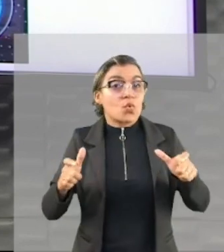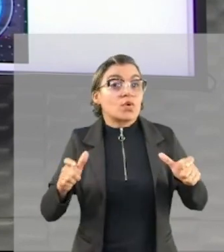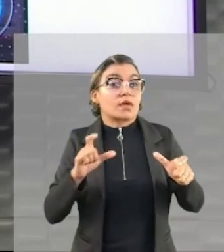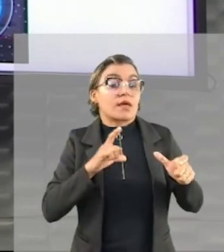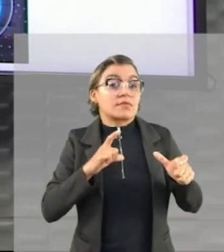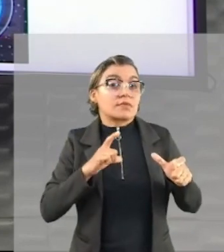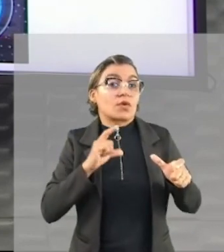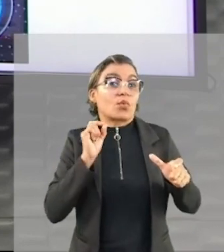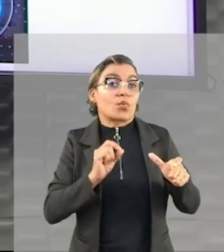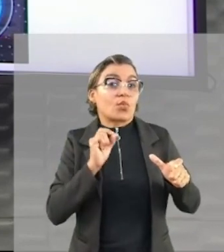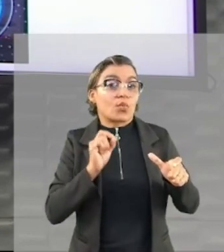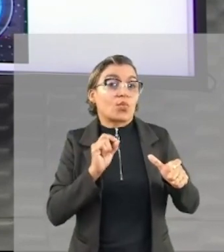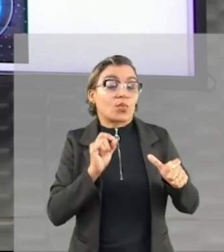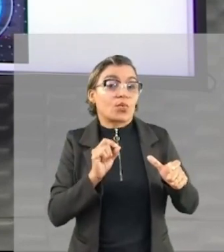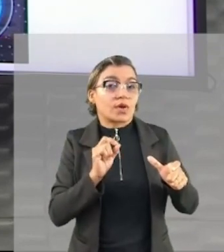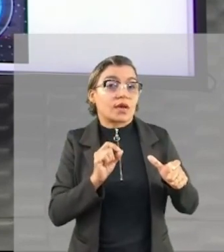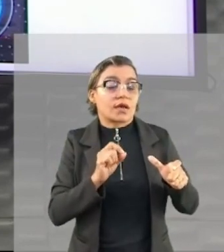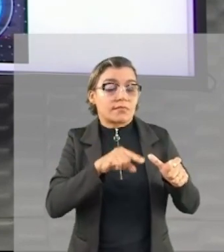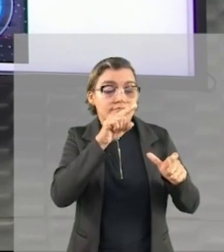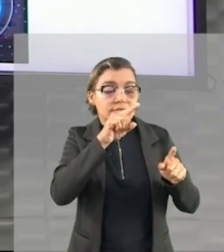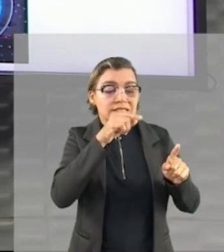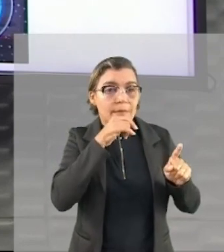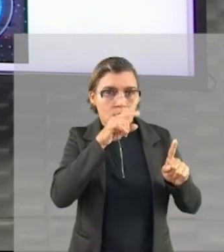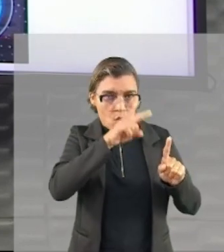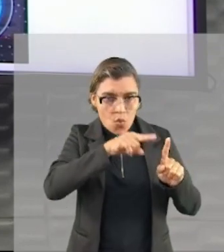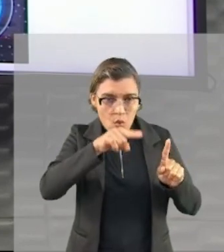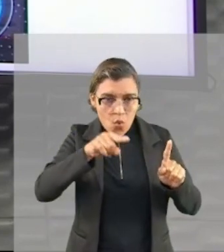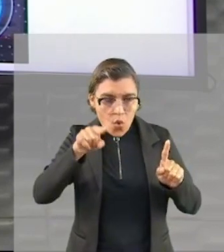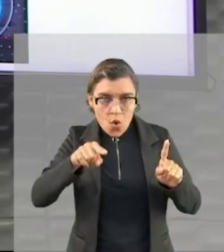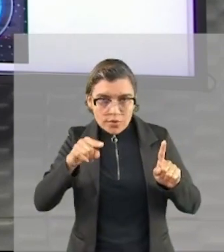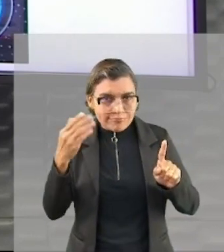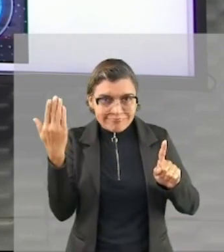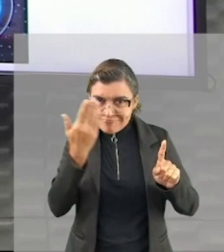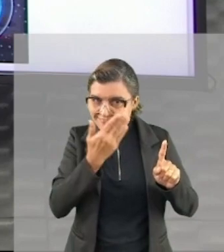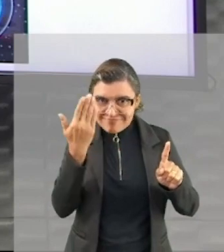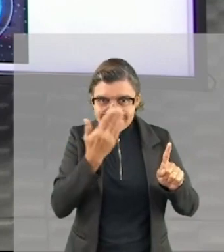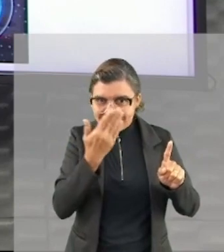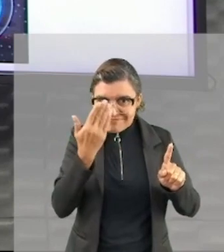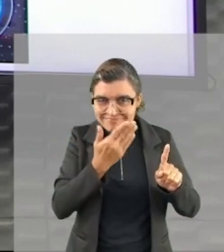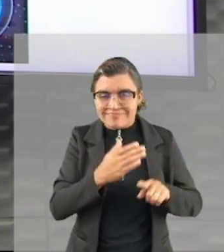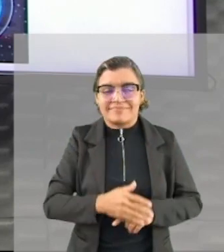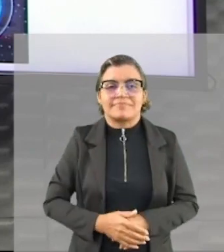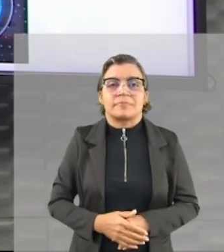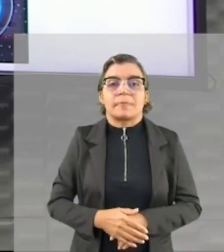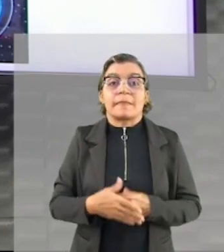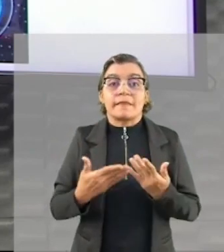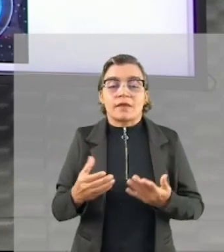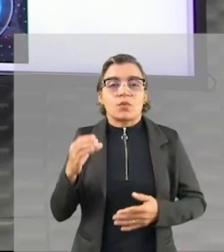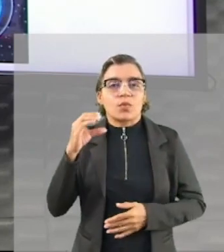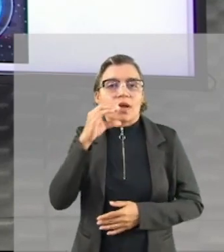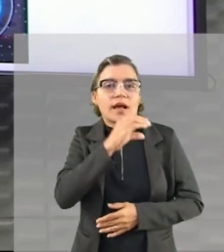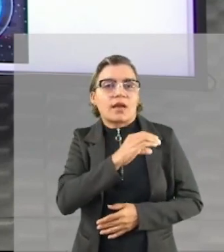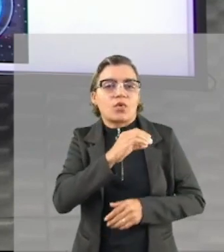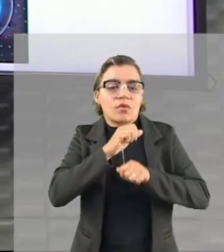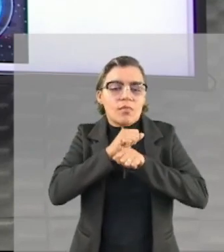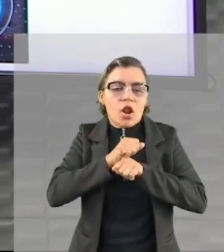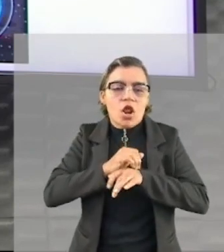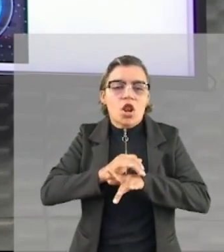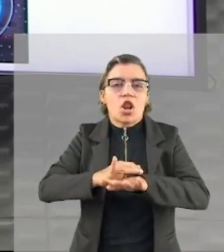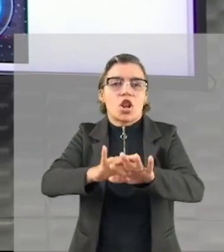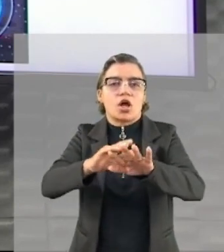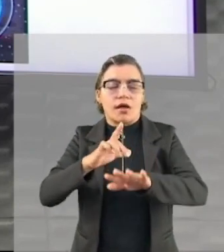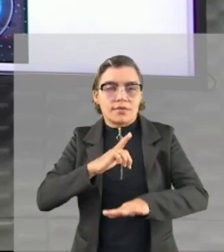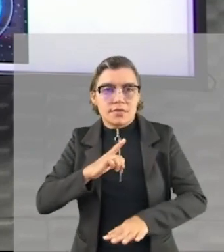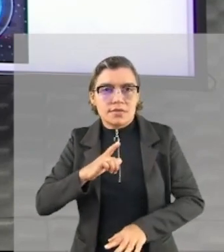ondas infravermelhas, elas são invisíveis para os seres humanos. Então, beleza, é a propagação de calor que ocorre por meio de